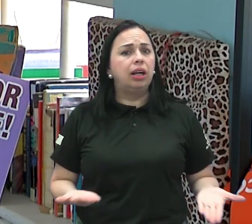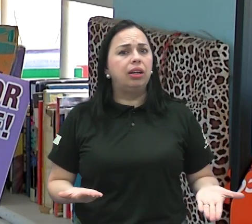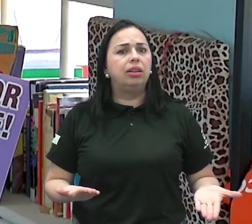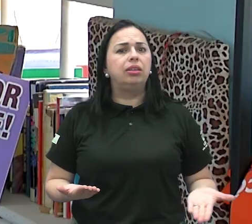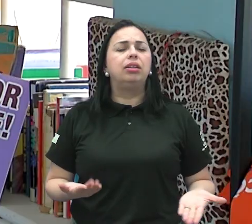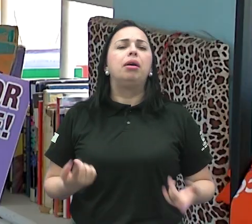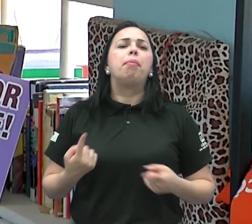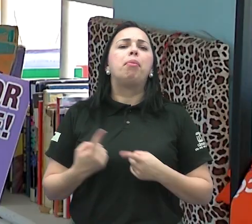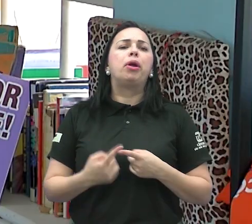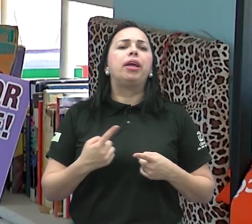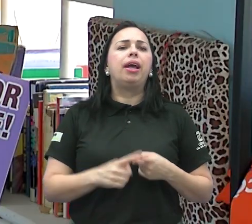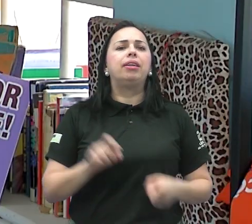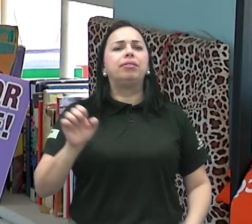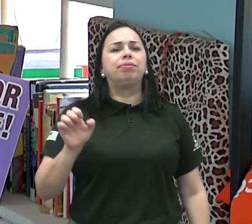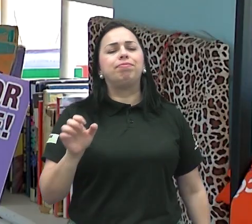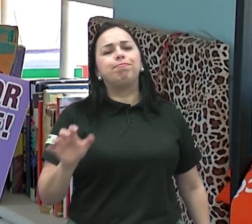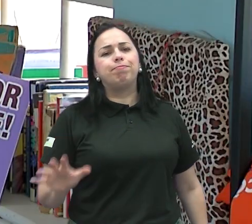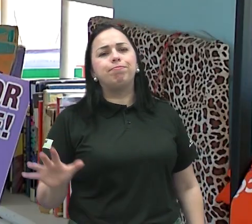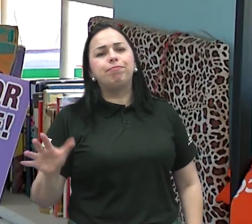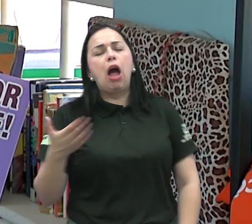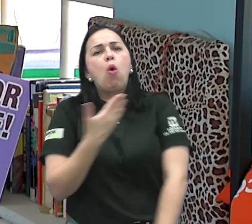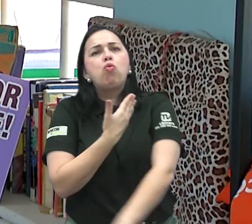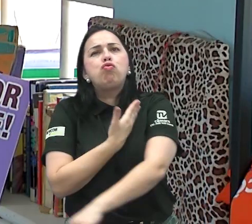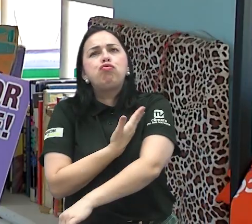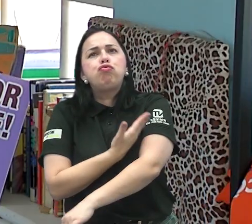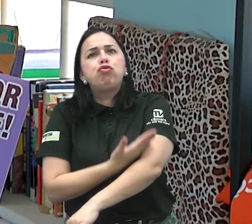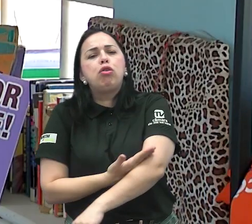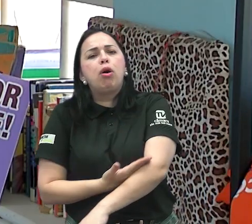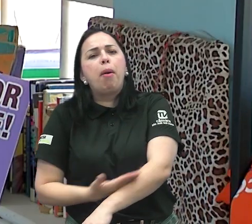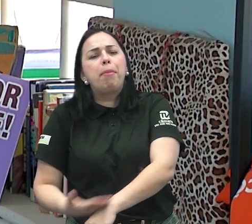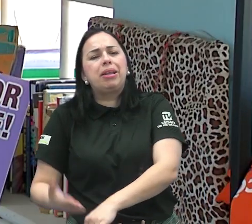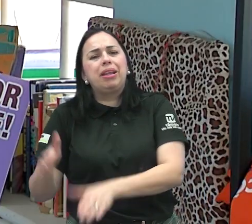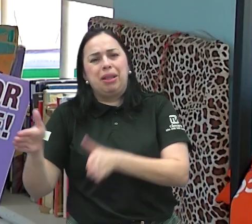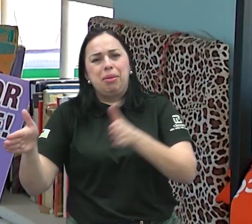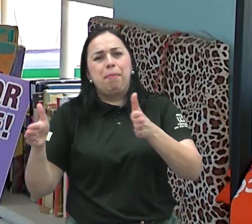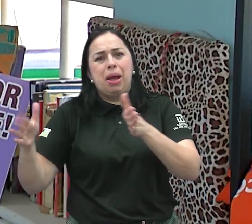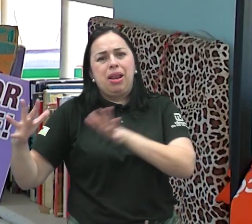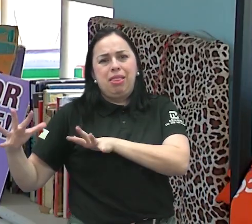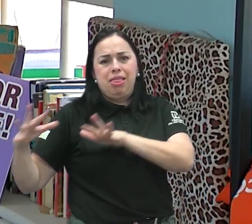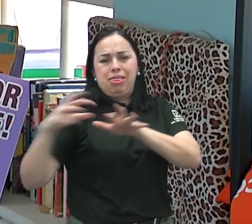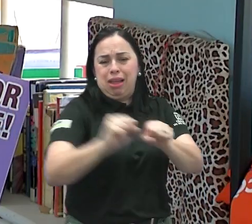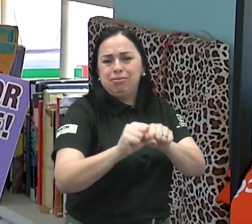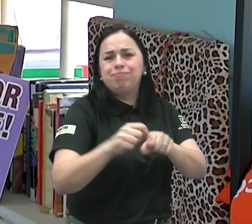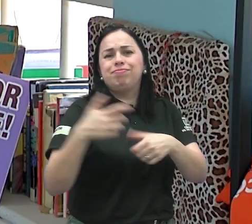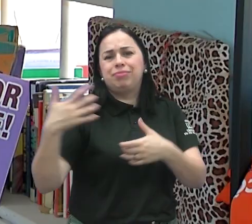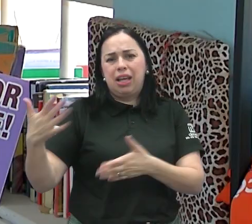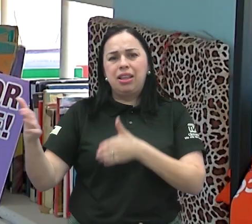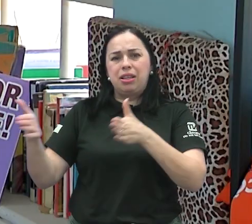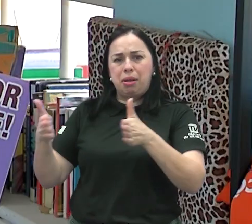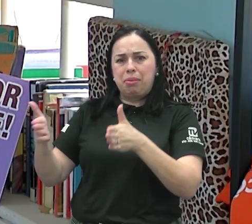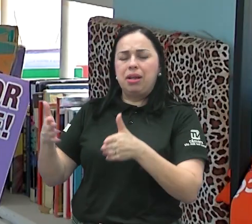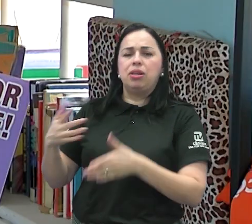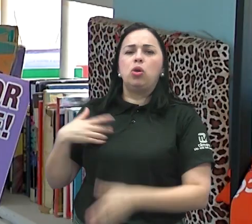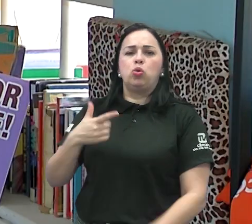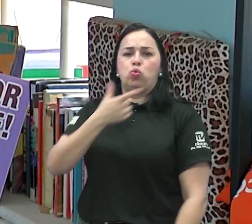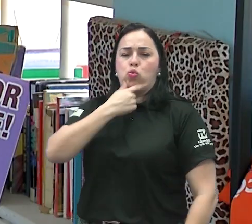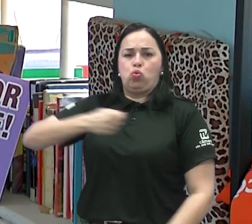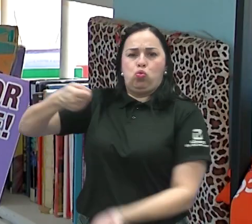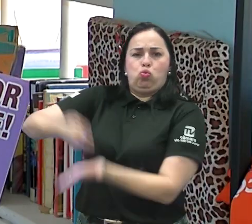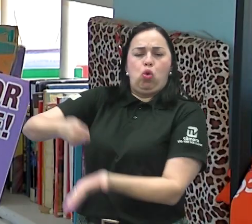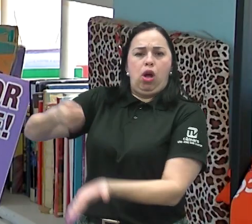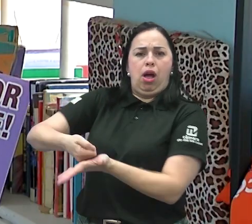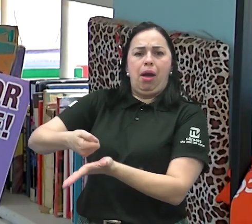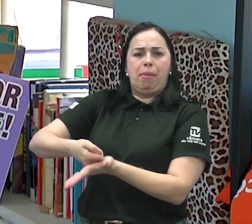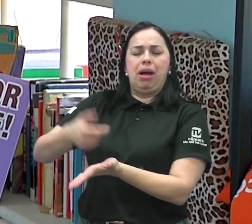financeira. Então isso é muito dos resquícios dessa era colonial, né, que a gente luta todo dia pelo fim